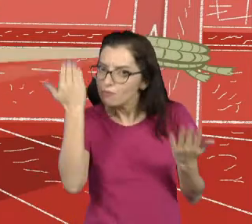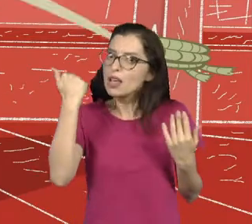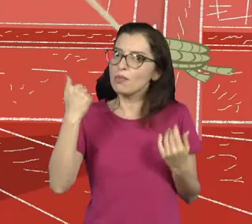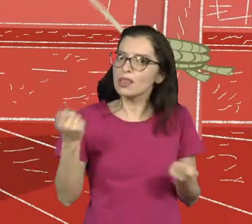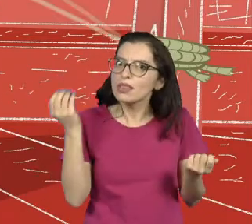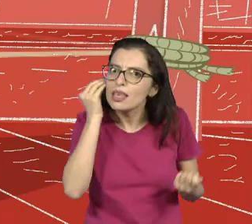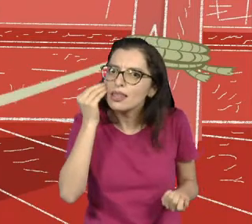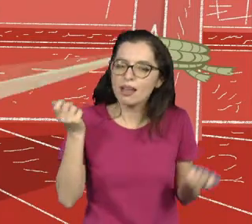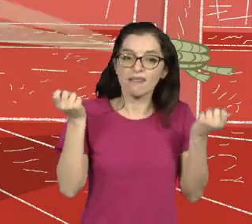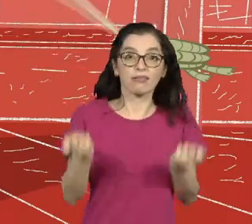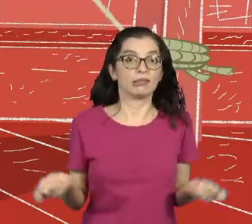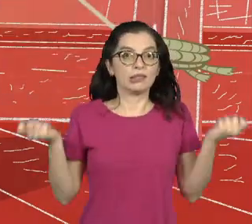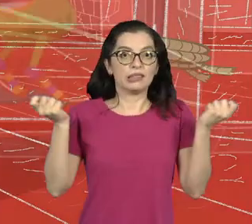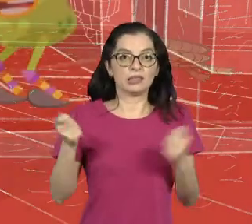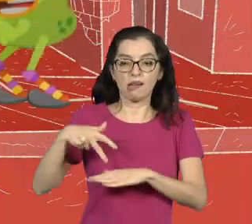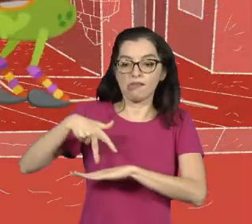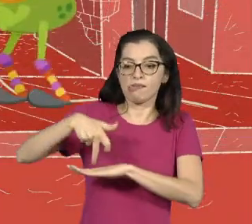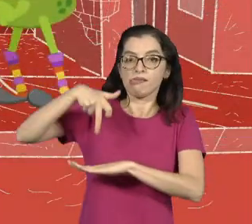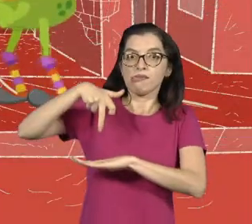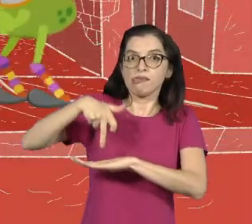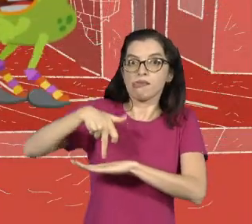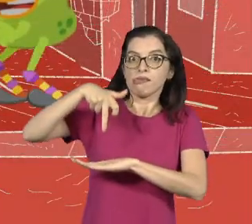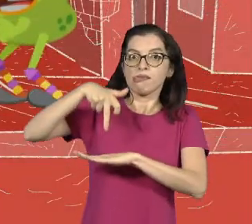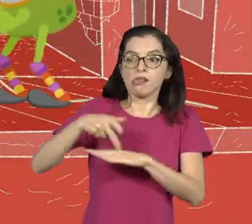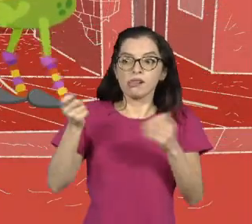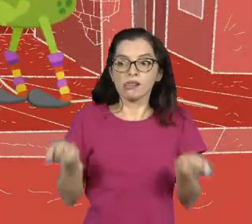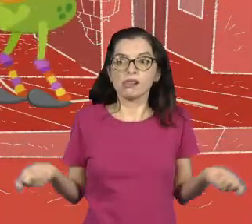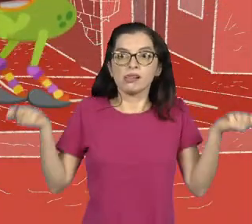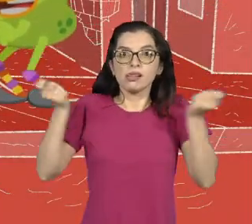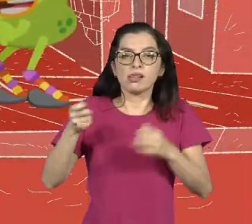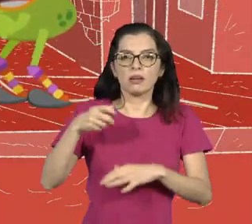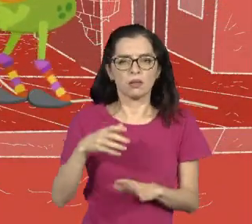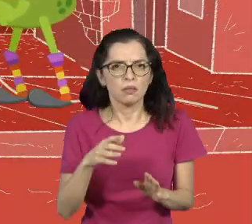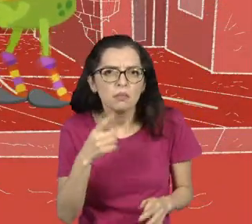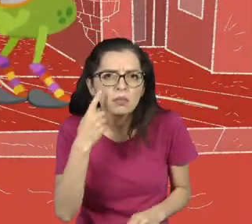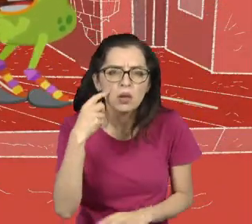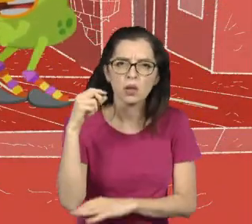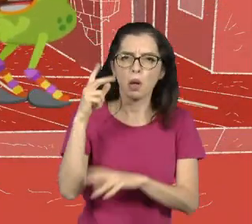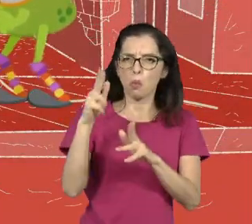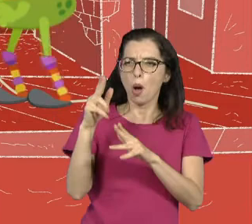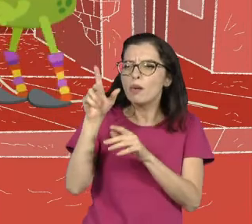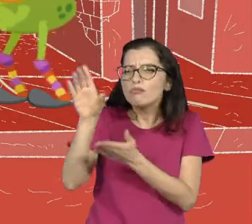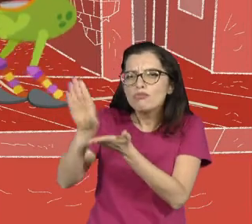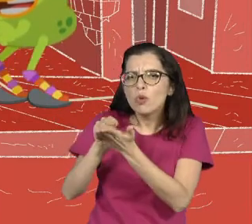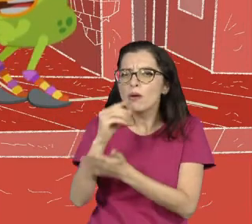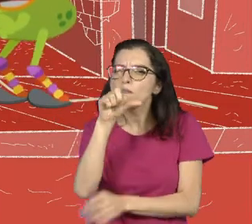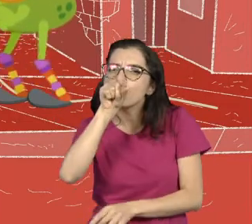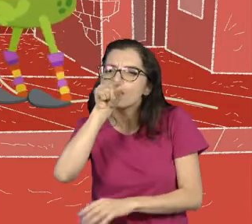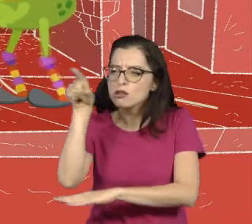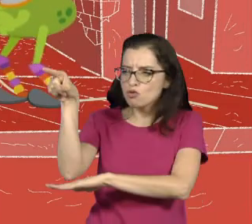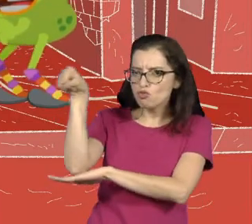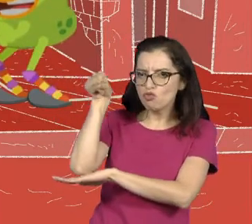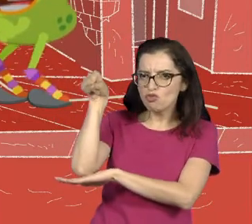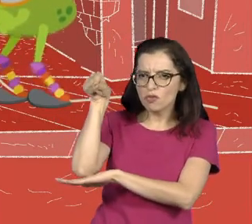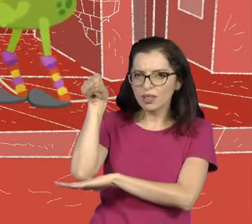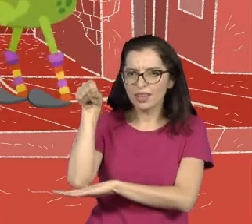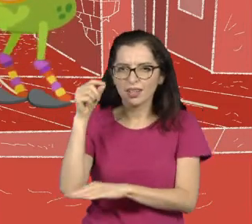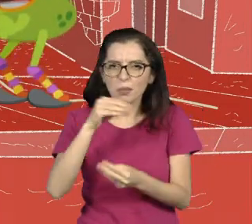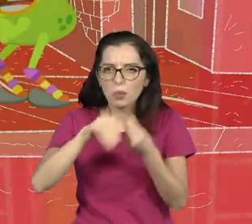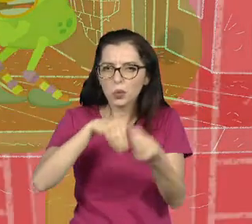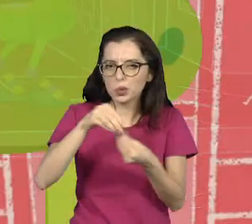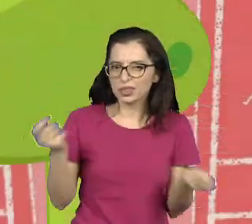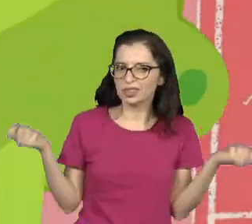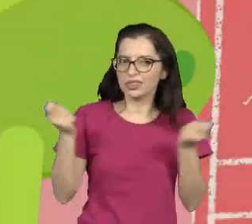Ah, que legal, muito bom. Cangurus pulando corda com um pé só, como se fossem flamingos. Ah, tá